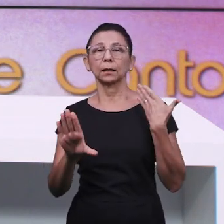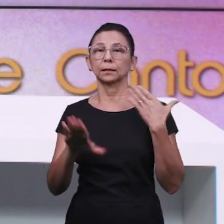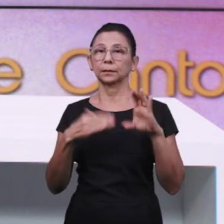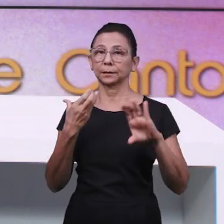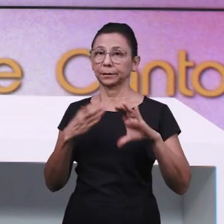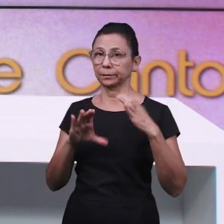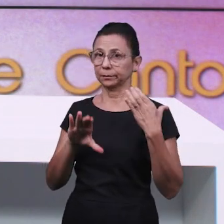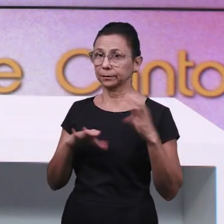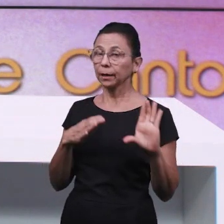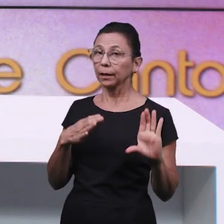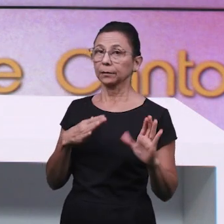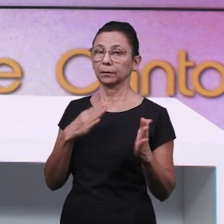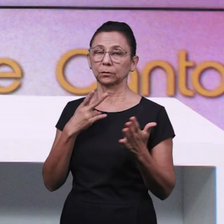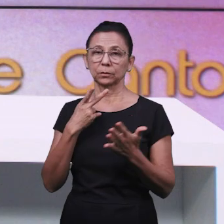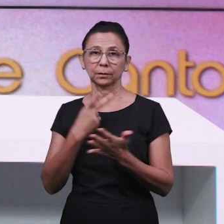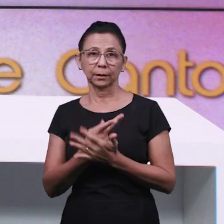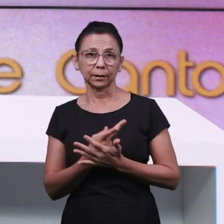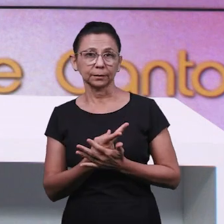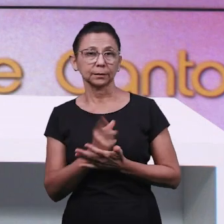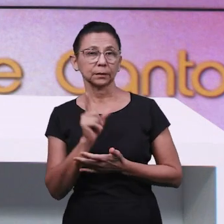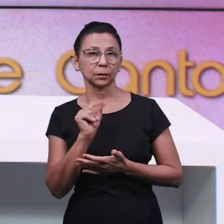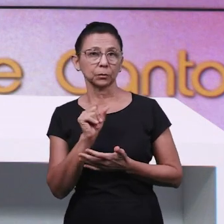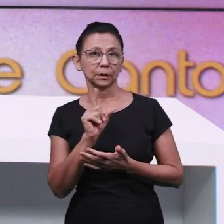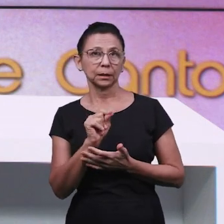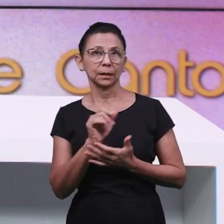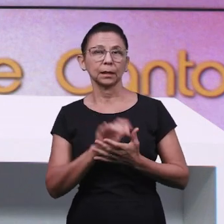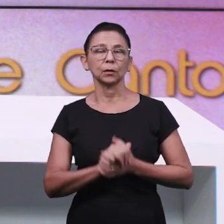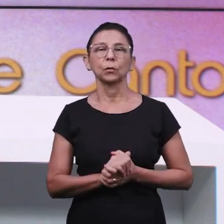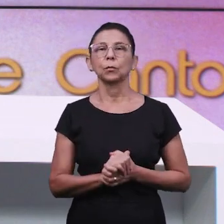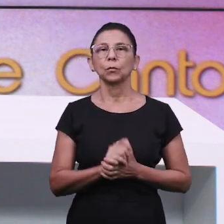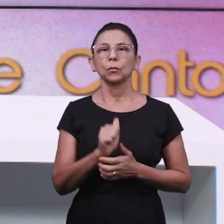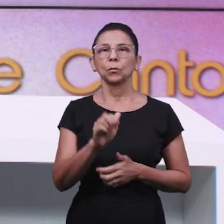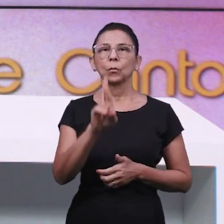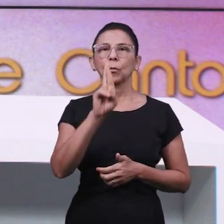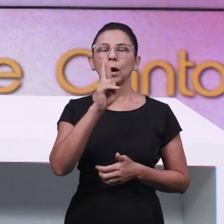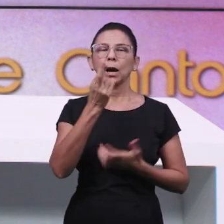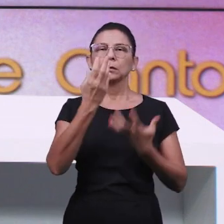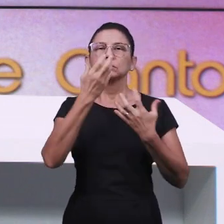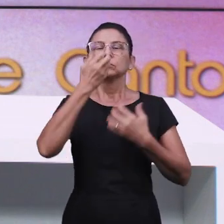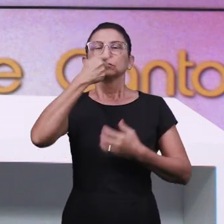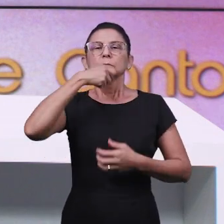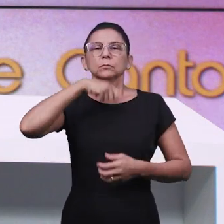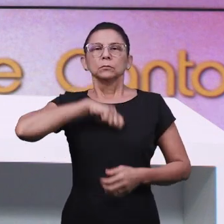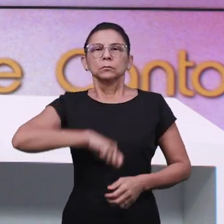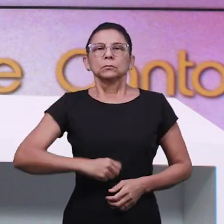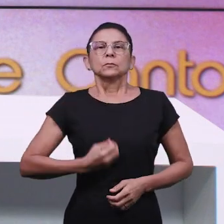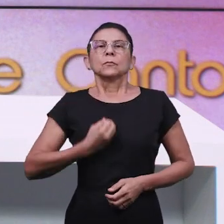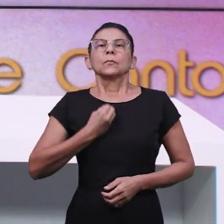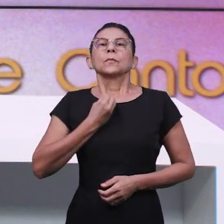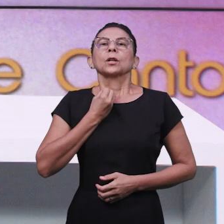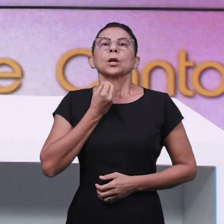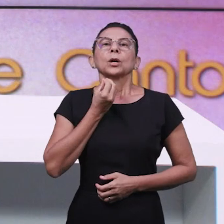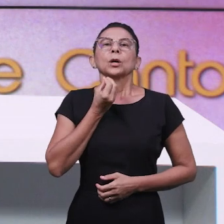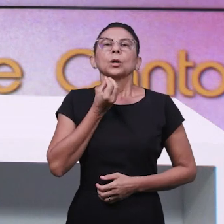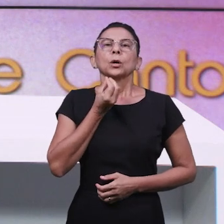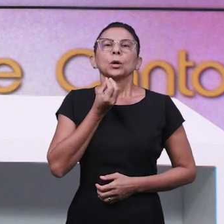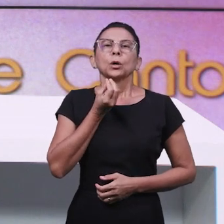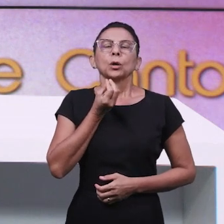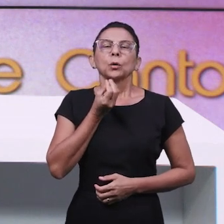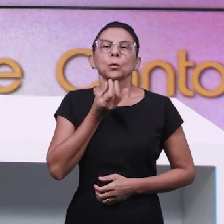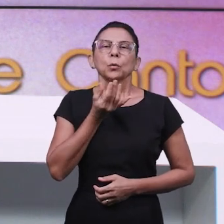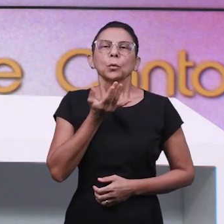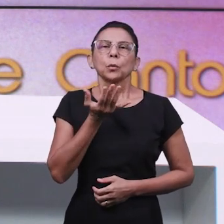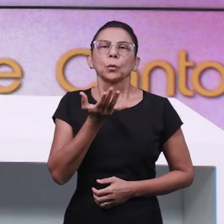verdade é o que acontece enquanto nós estamos cantando, o ar está saindo. Então eu estou expirando no